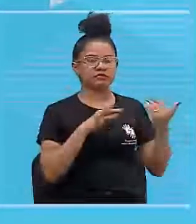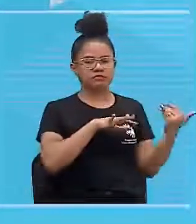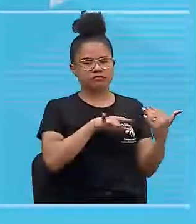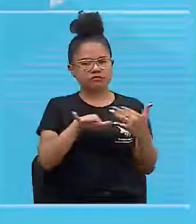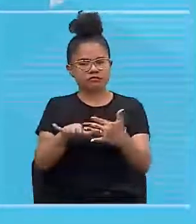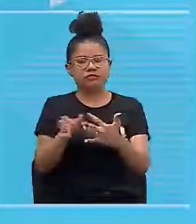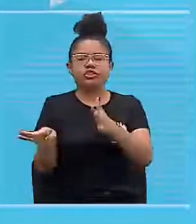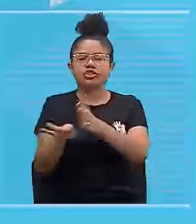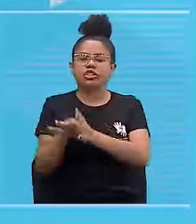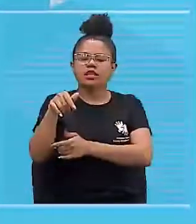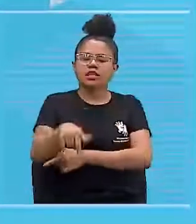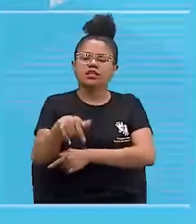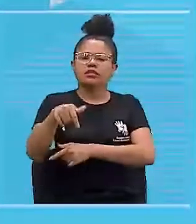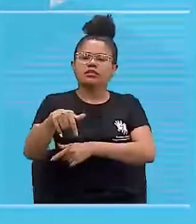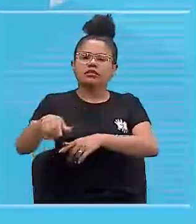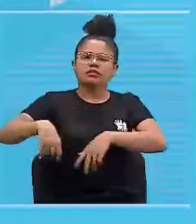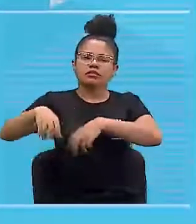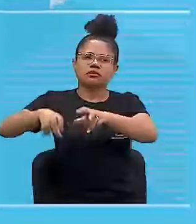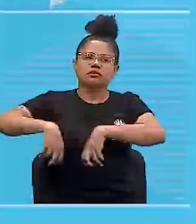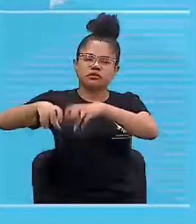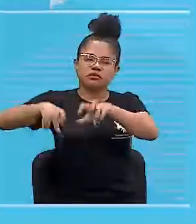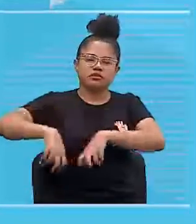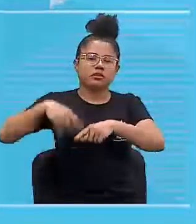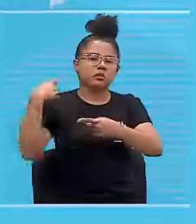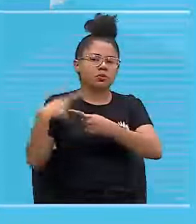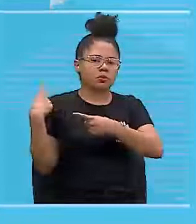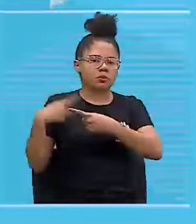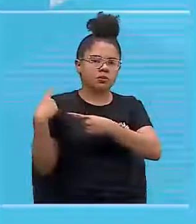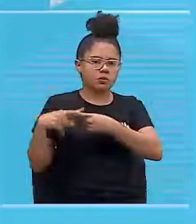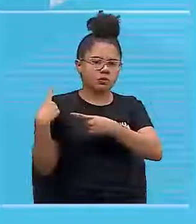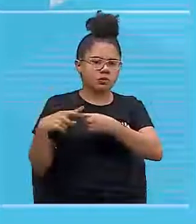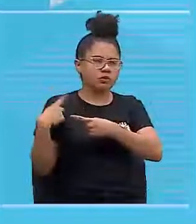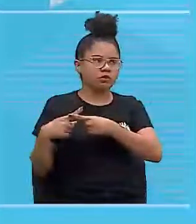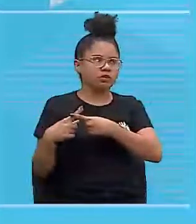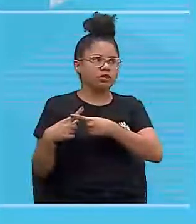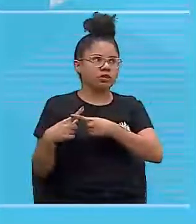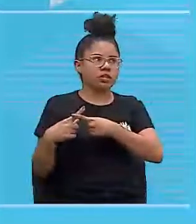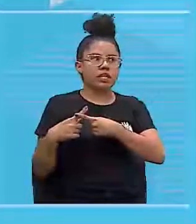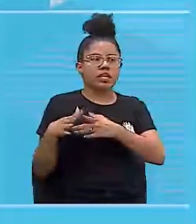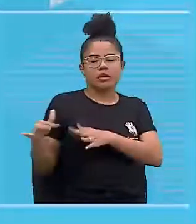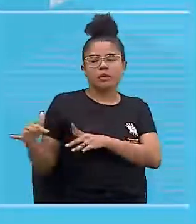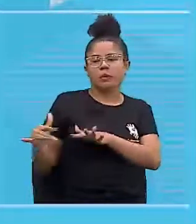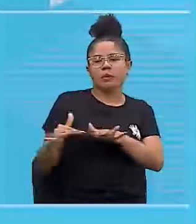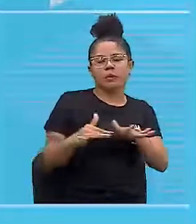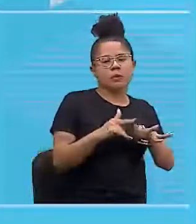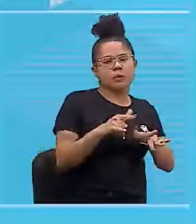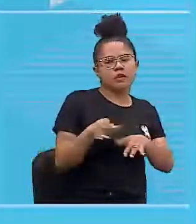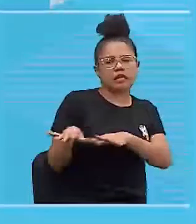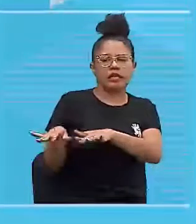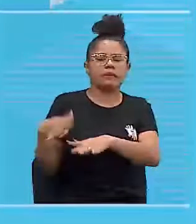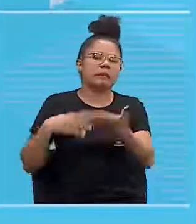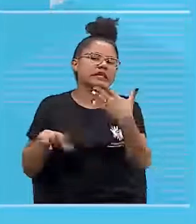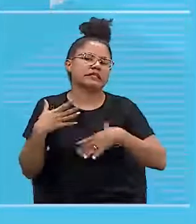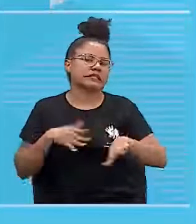interior atrás de alguma coisa elas não vão sair da região metropolitana para o interior de graça não só para